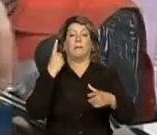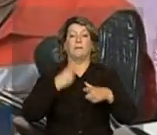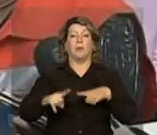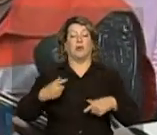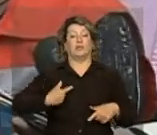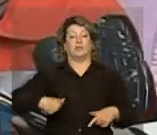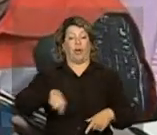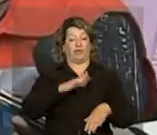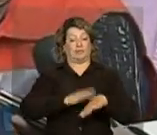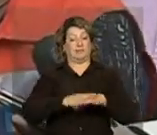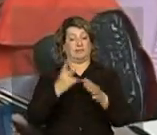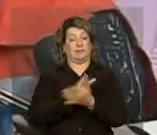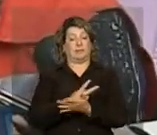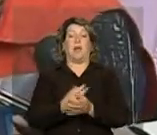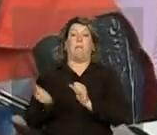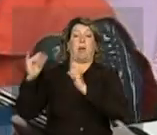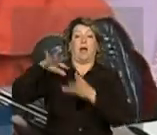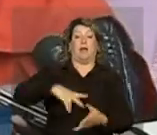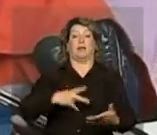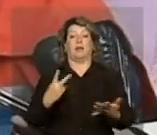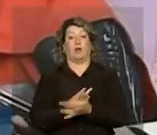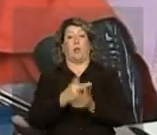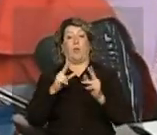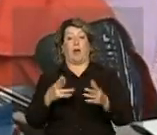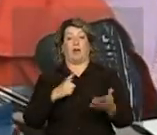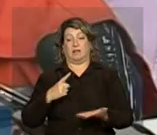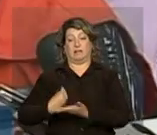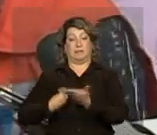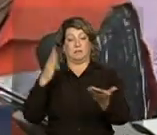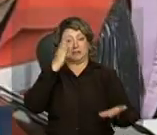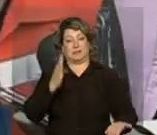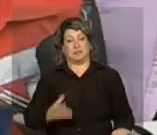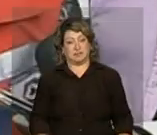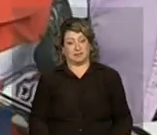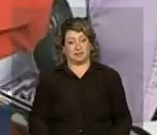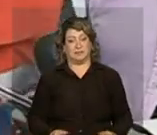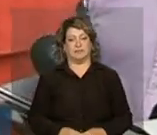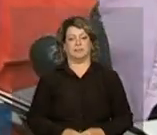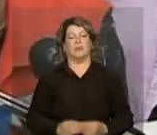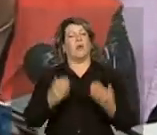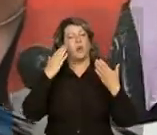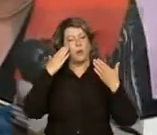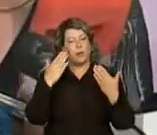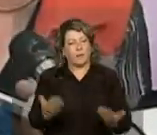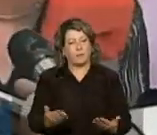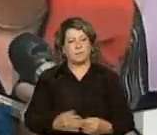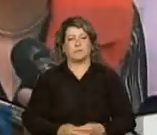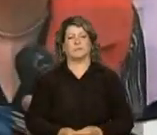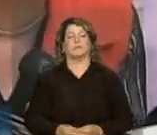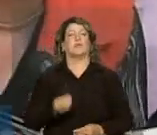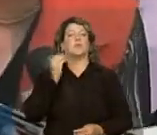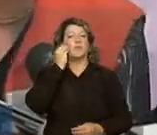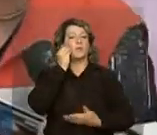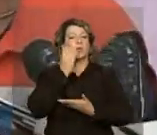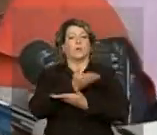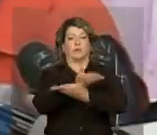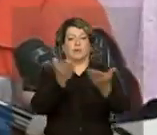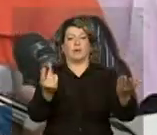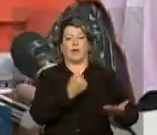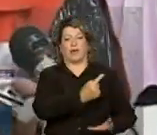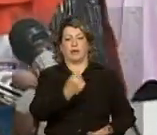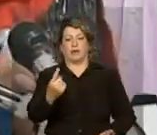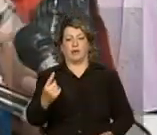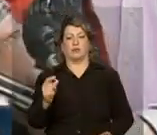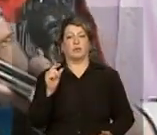nossos atos gerem desastres do tipo que tem gerado no Brasil. Vambora, presidente. Obrigada, viu, gente? Marcar. Beijo a cada um de